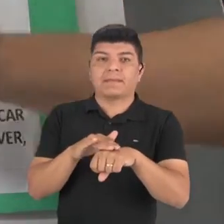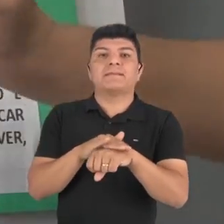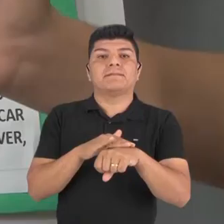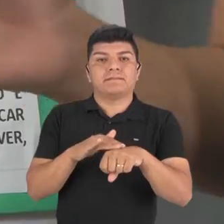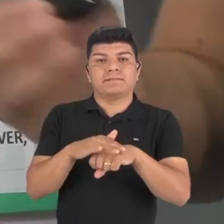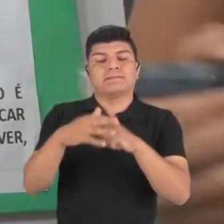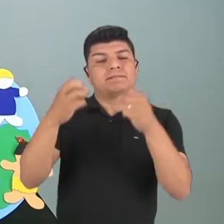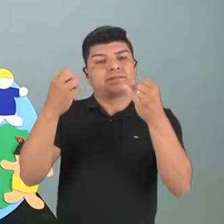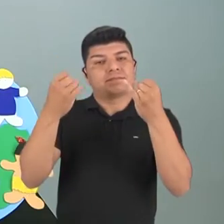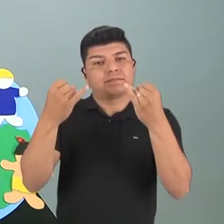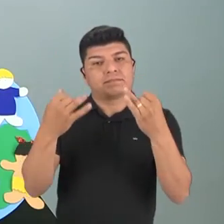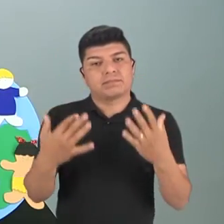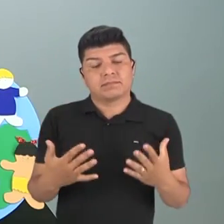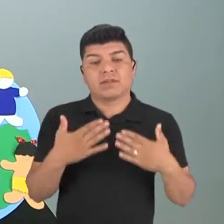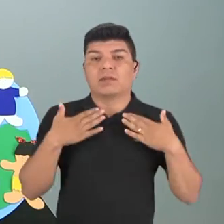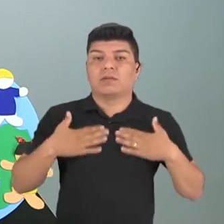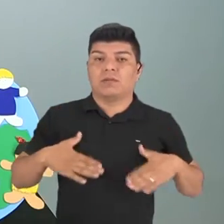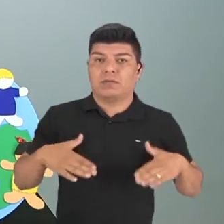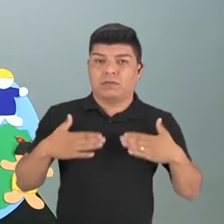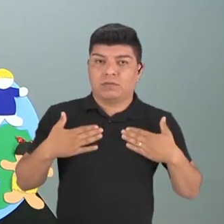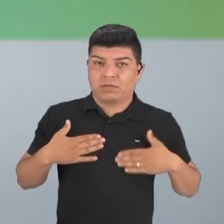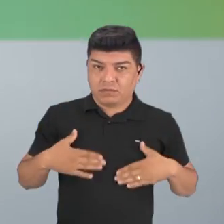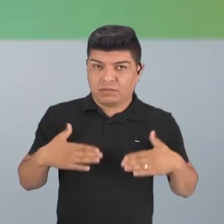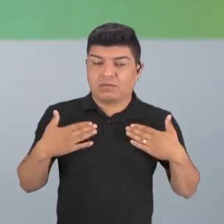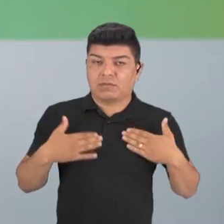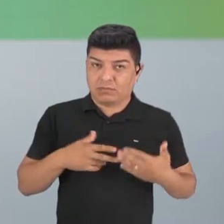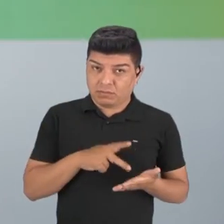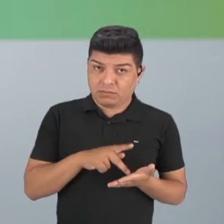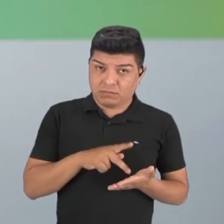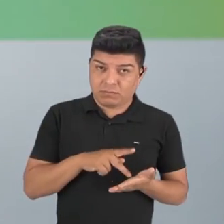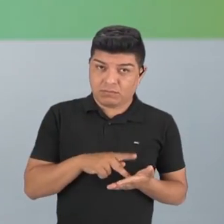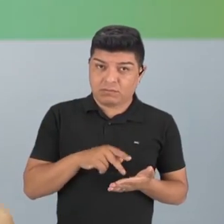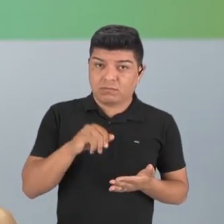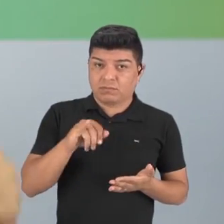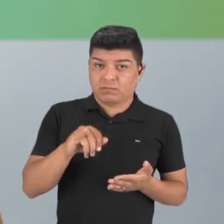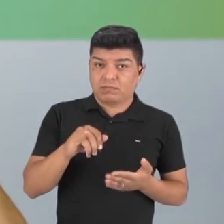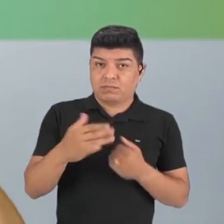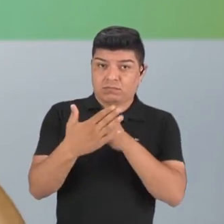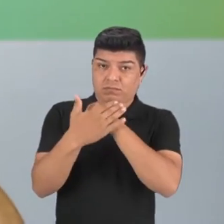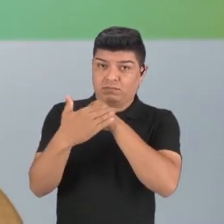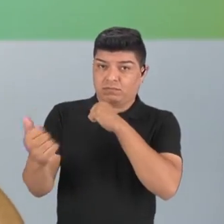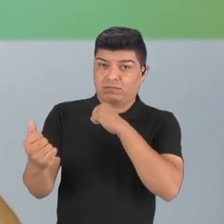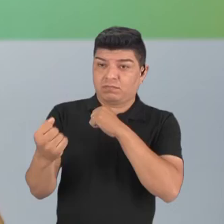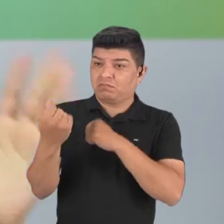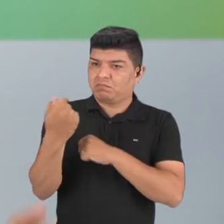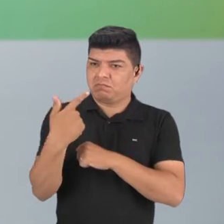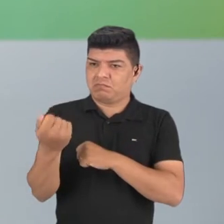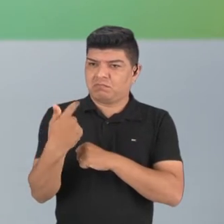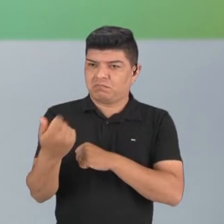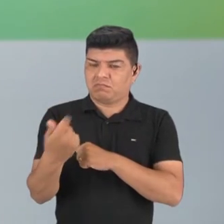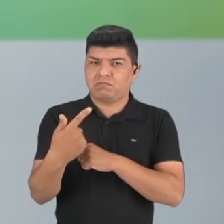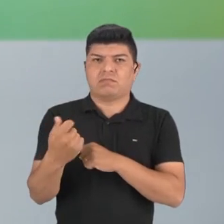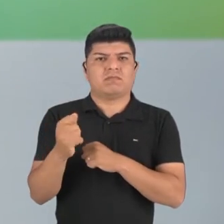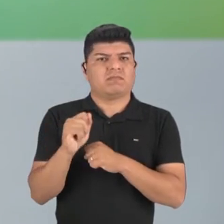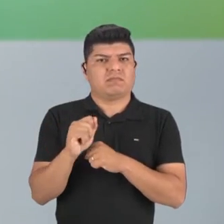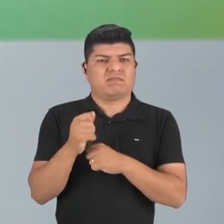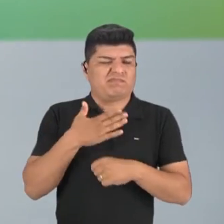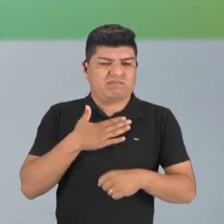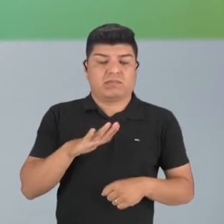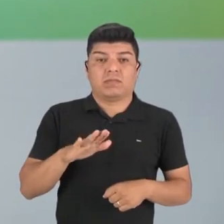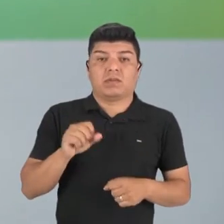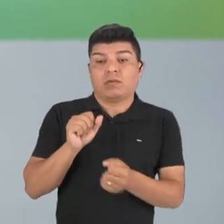conversar, explicar com calma, não é mesmo? Se alguém me chamar de apelidos desagradáveis ou